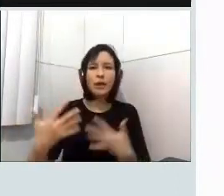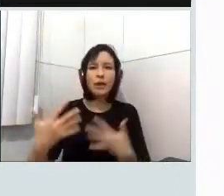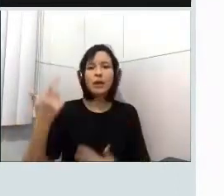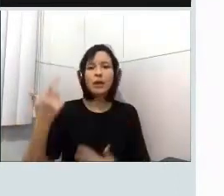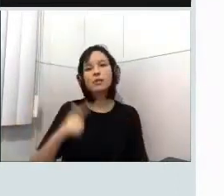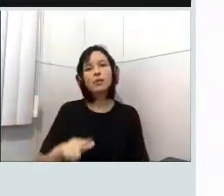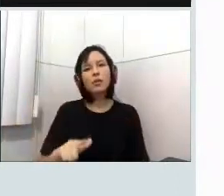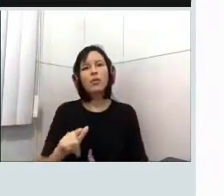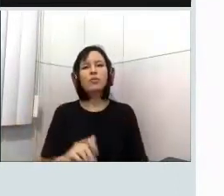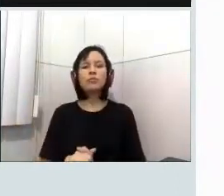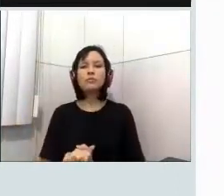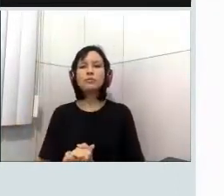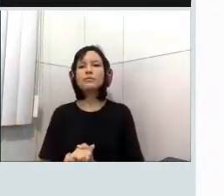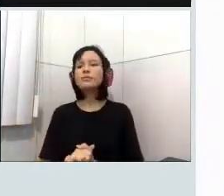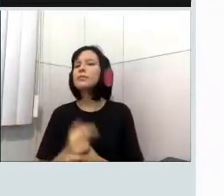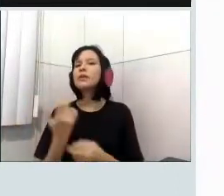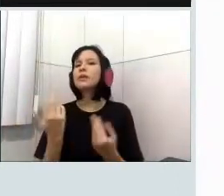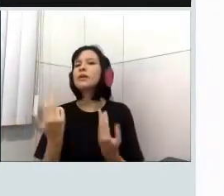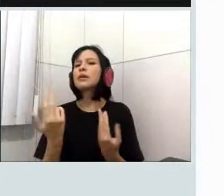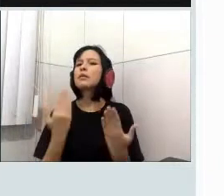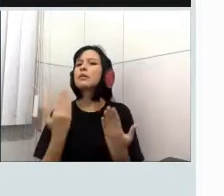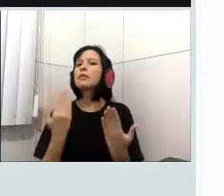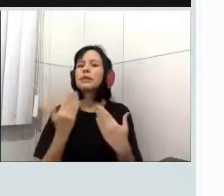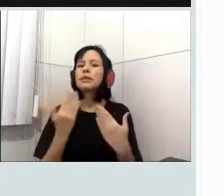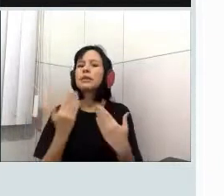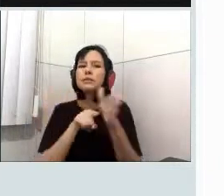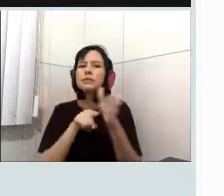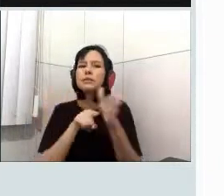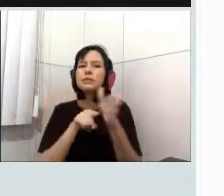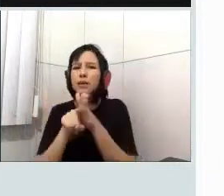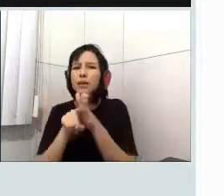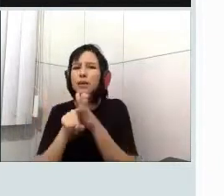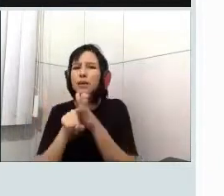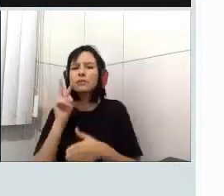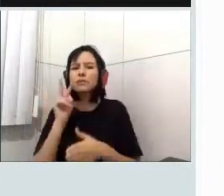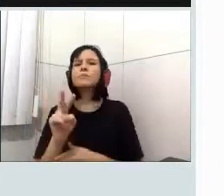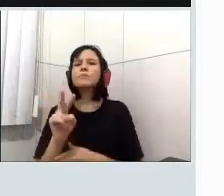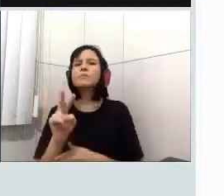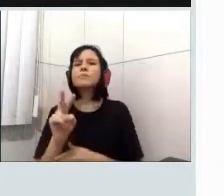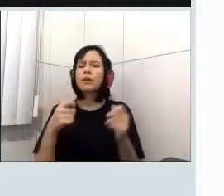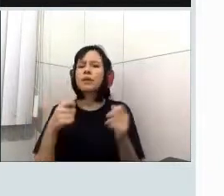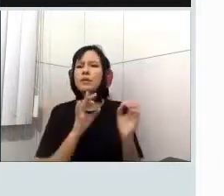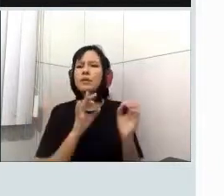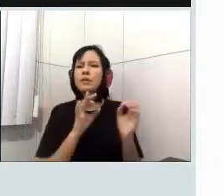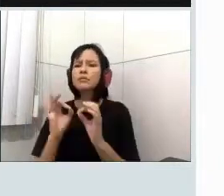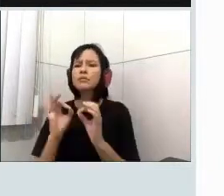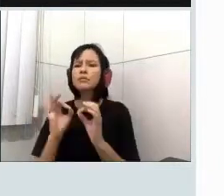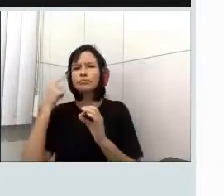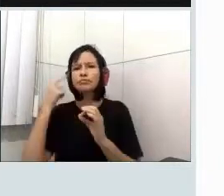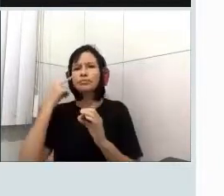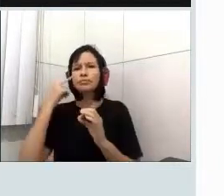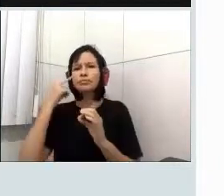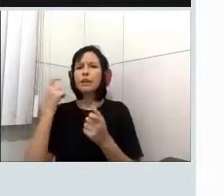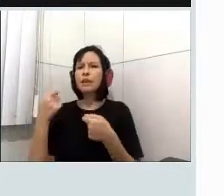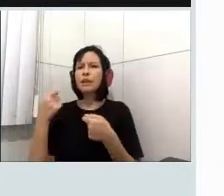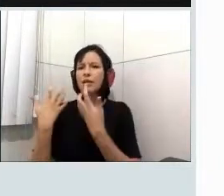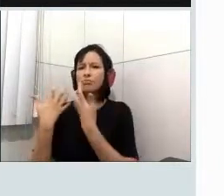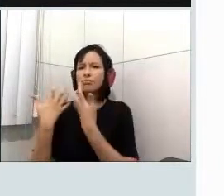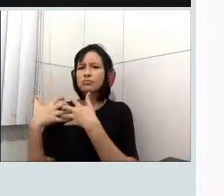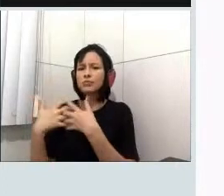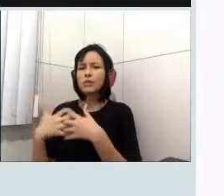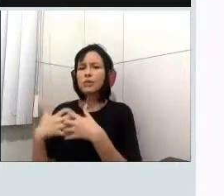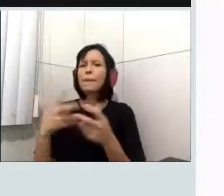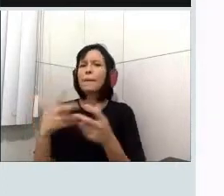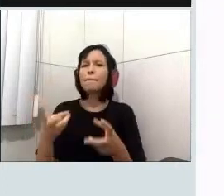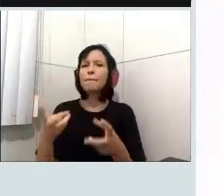vocês analisarem, olharem, se vocês tiverem acompanhando meu raciocínio, vocês vão